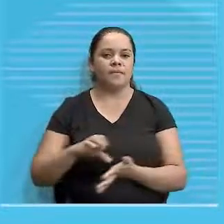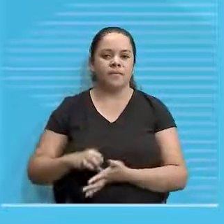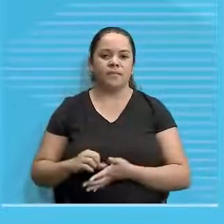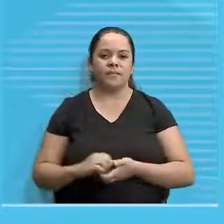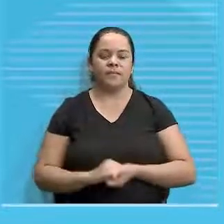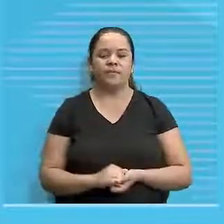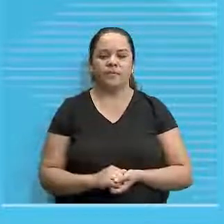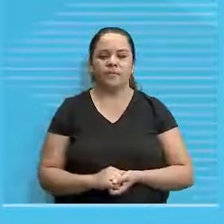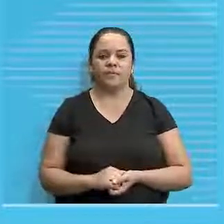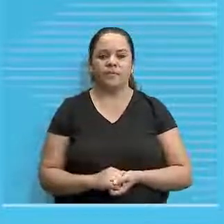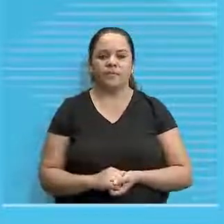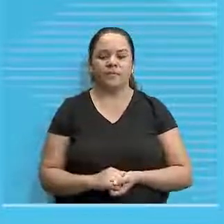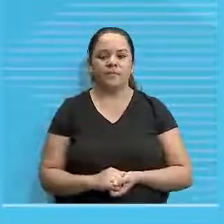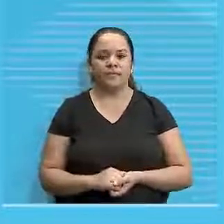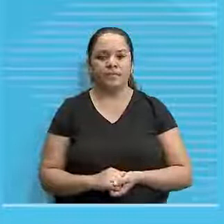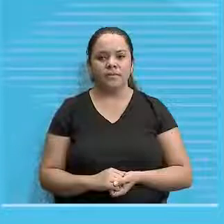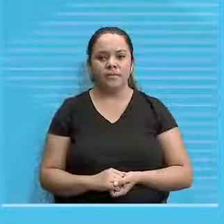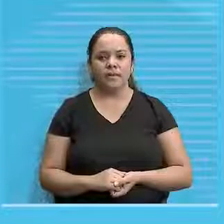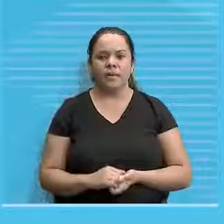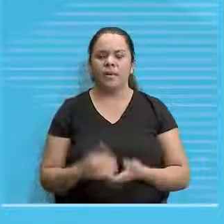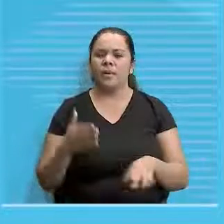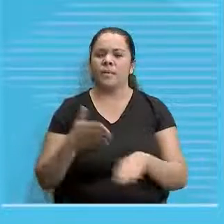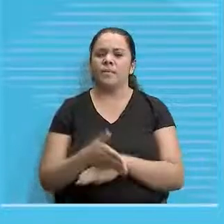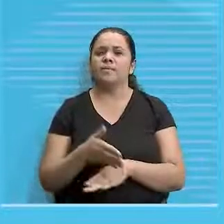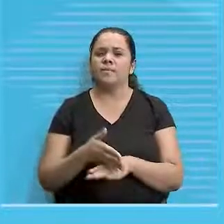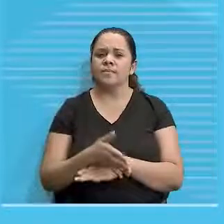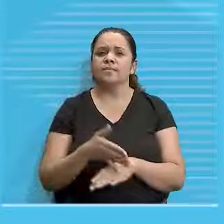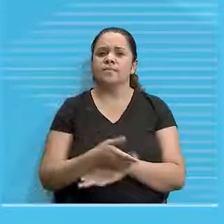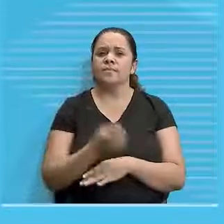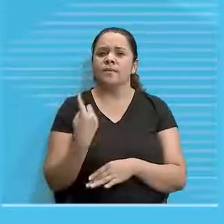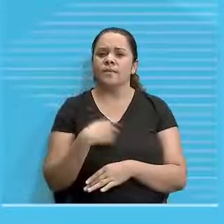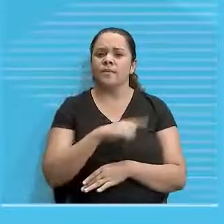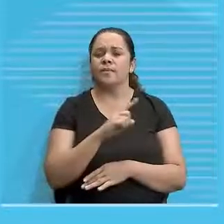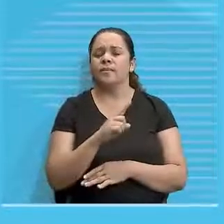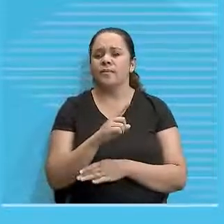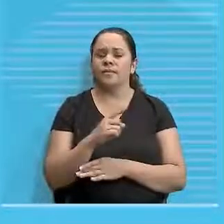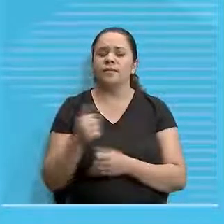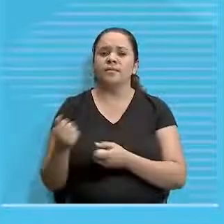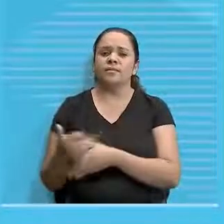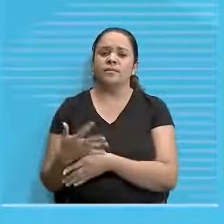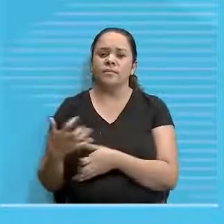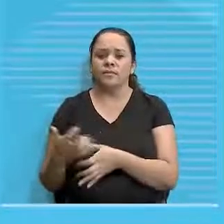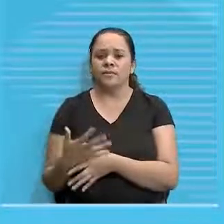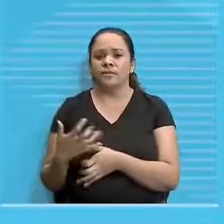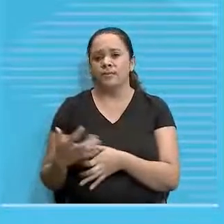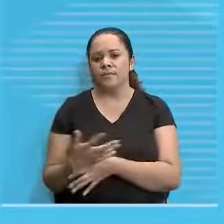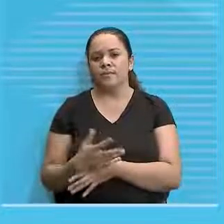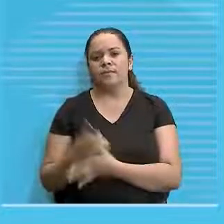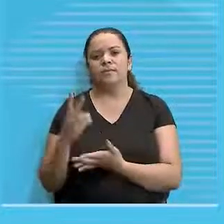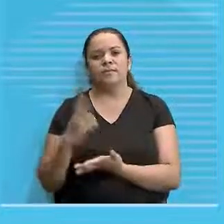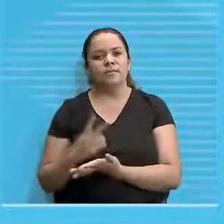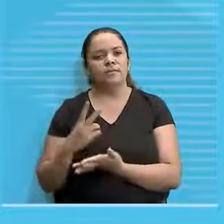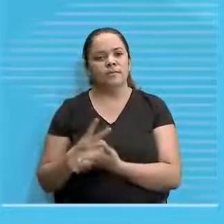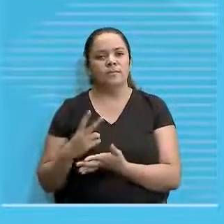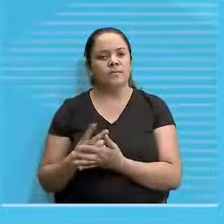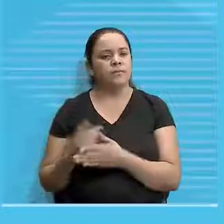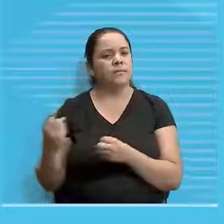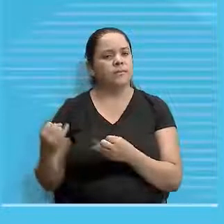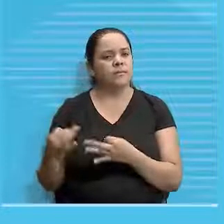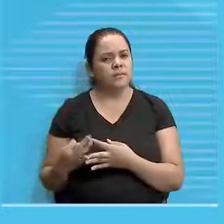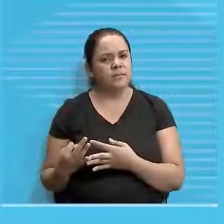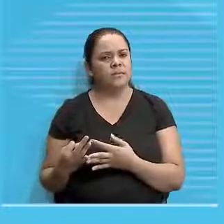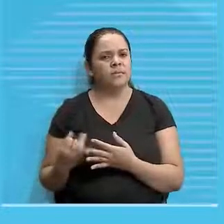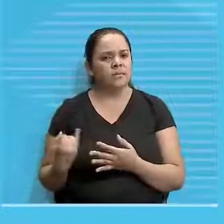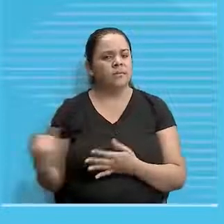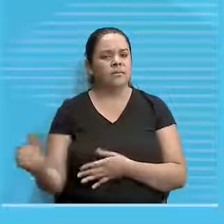Jatobá, Teresina, apareçam aqui no nosso bate-papo. Eu sempre falo aqui da importância da participação